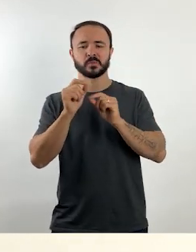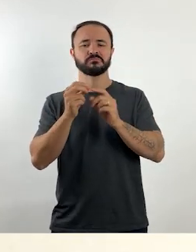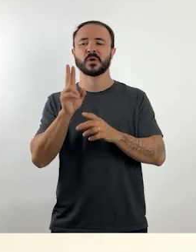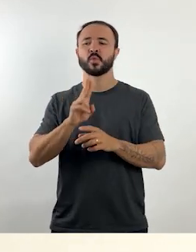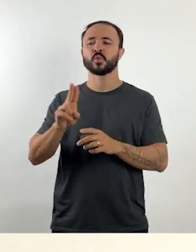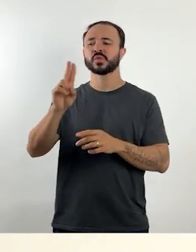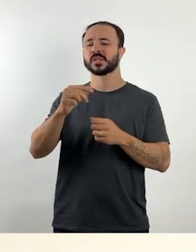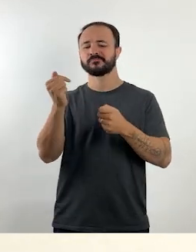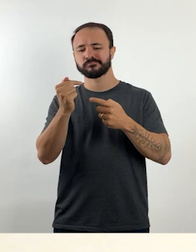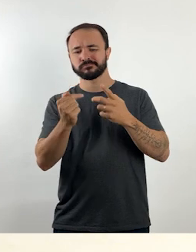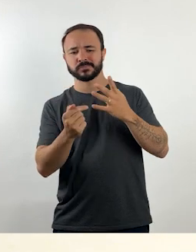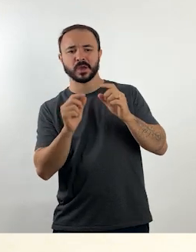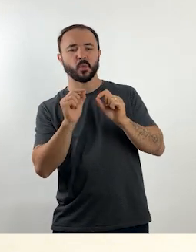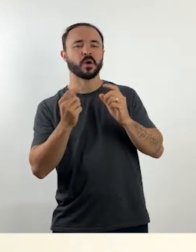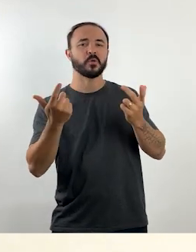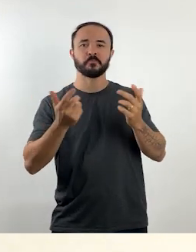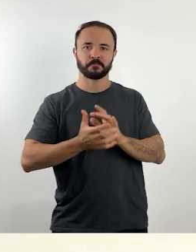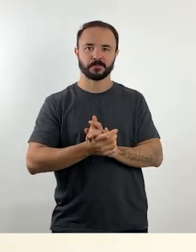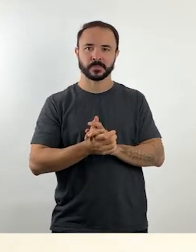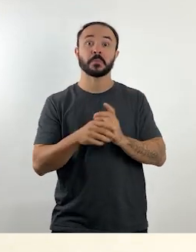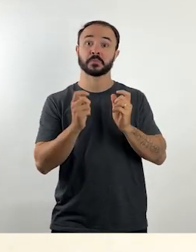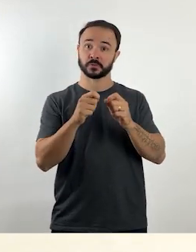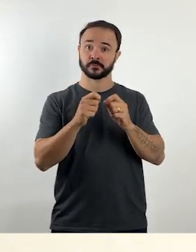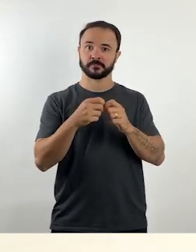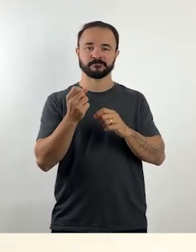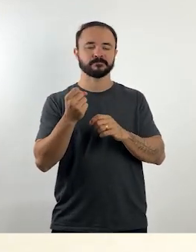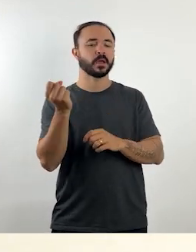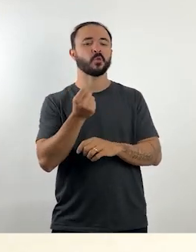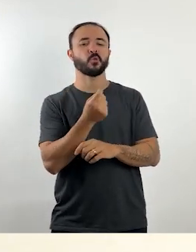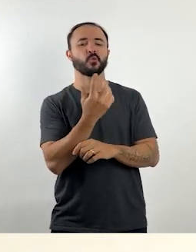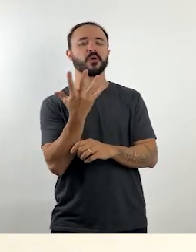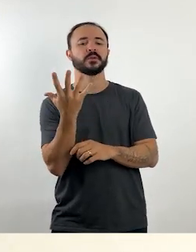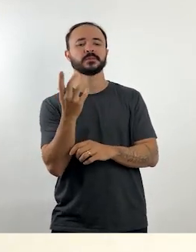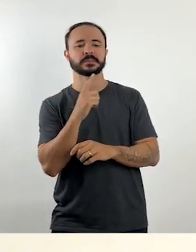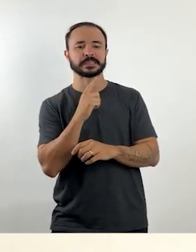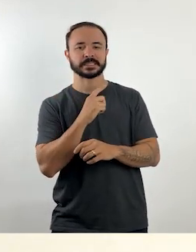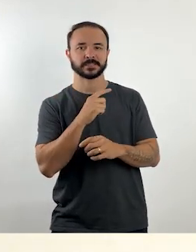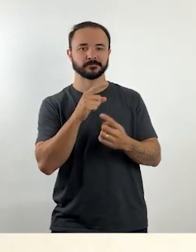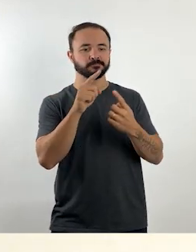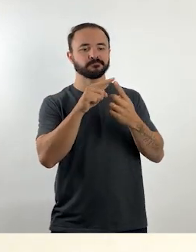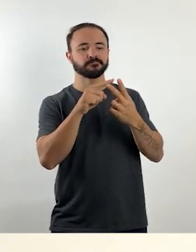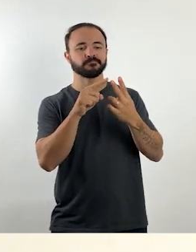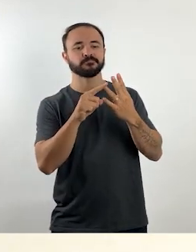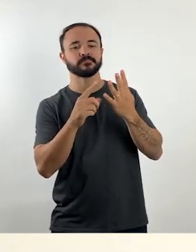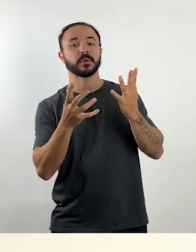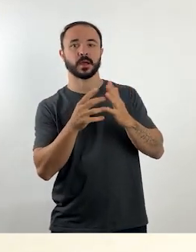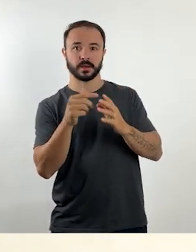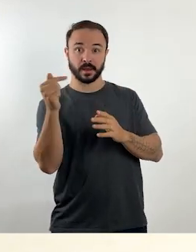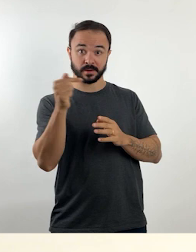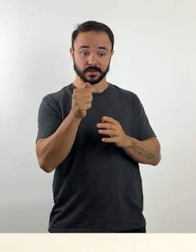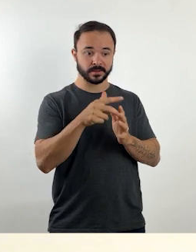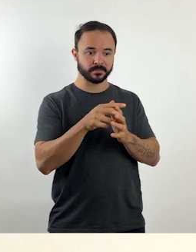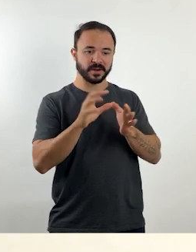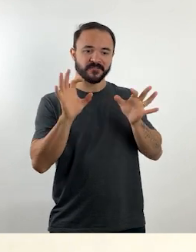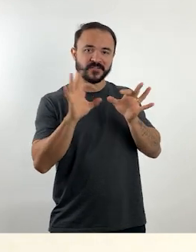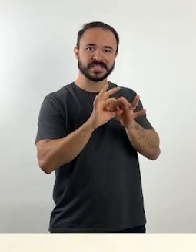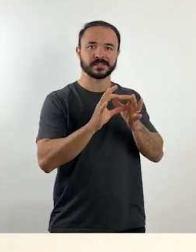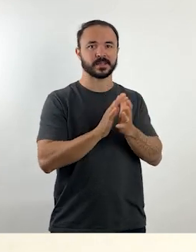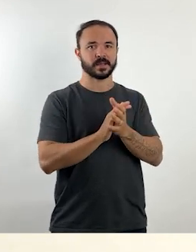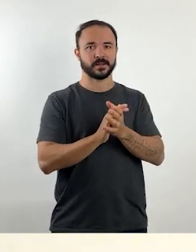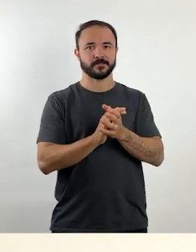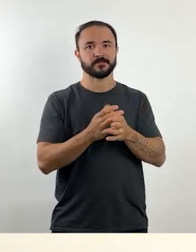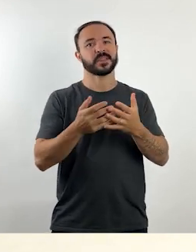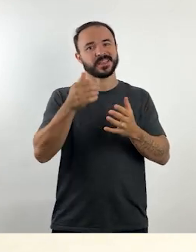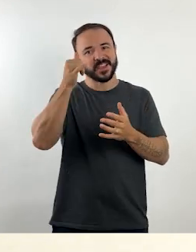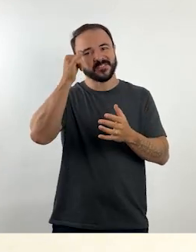vai utilizar, você pode contar no passo 7 a quantidade de furos que você tem na barra. Isso para que você